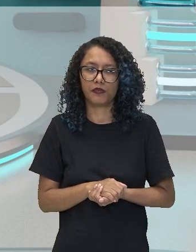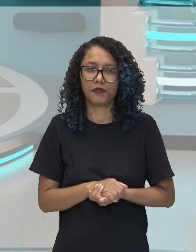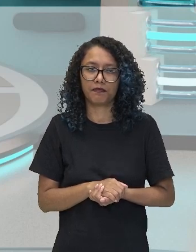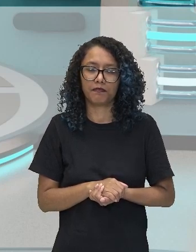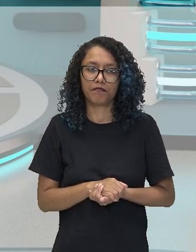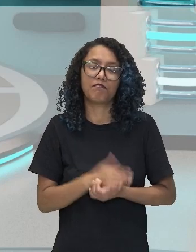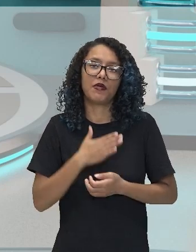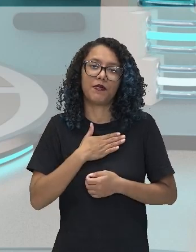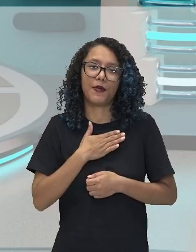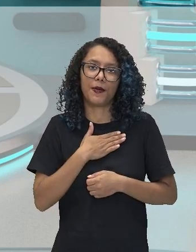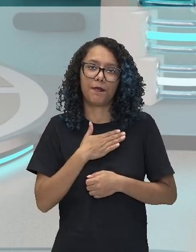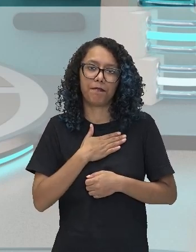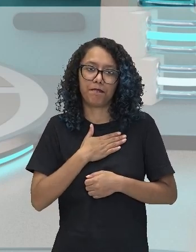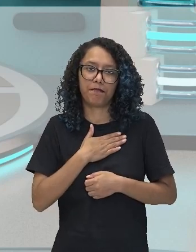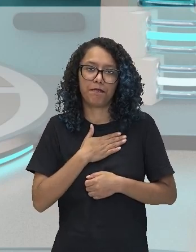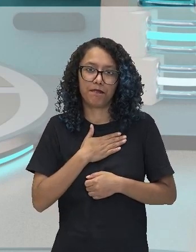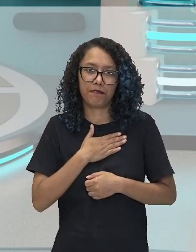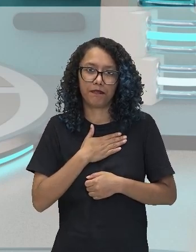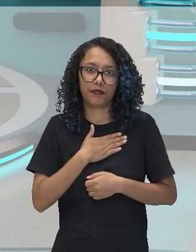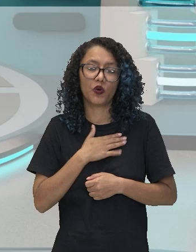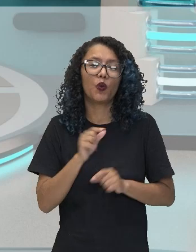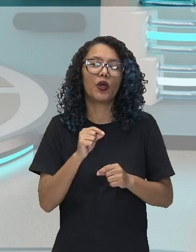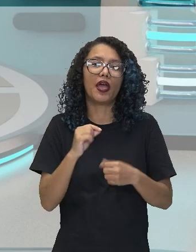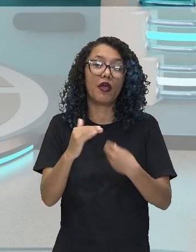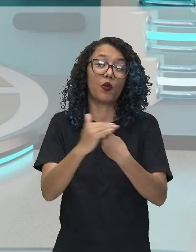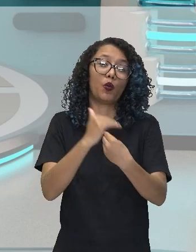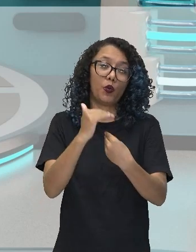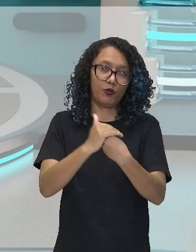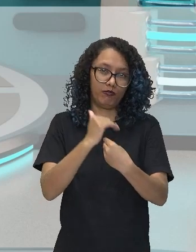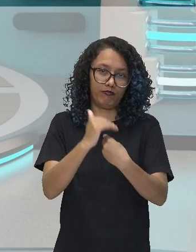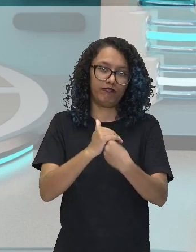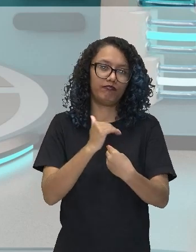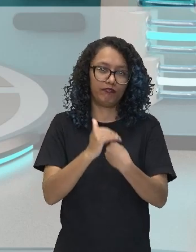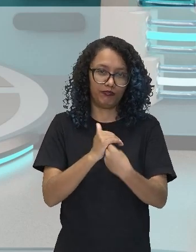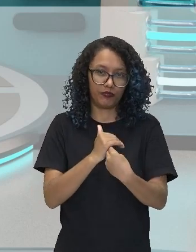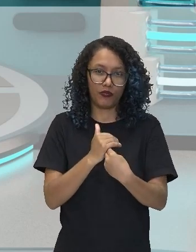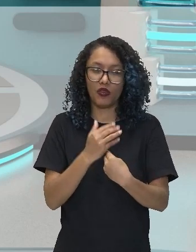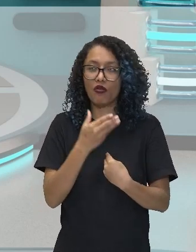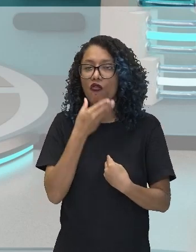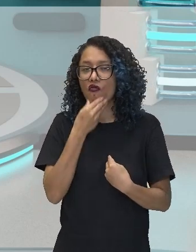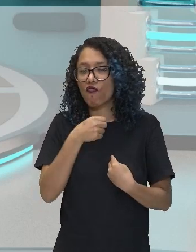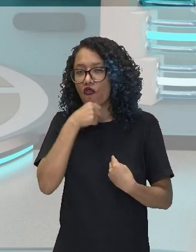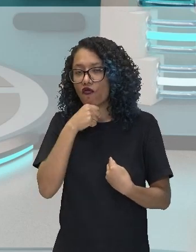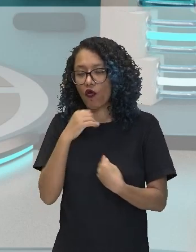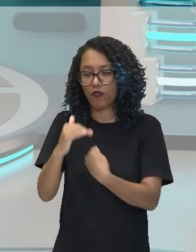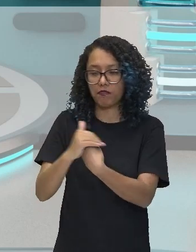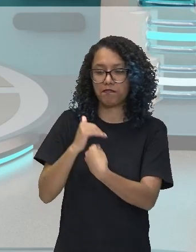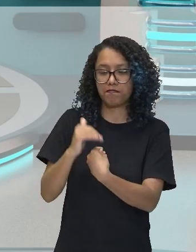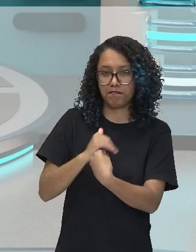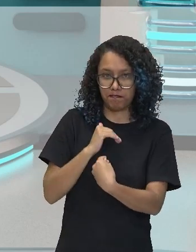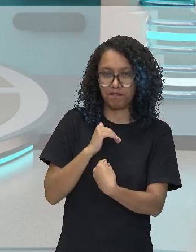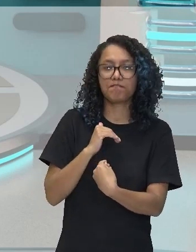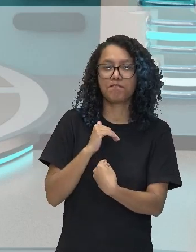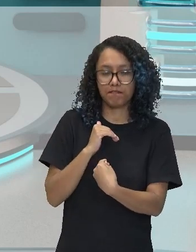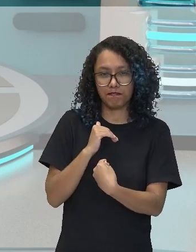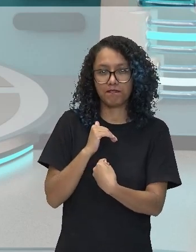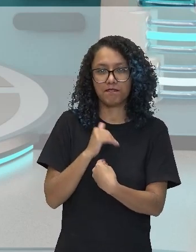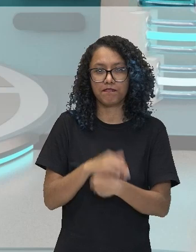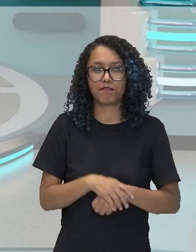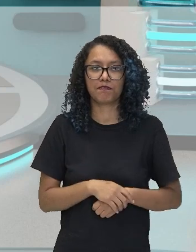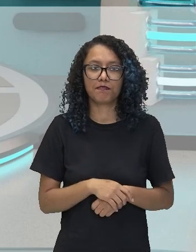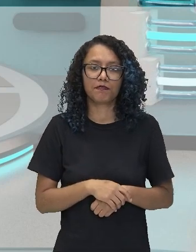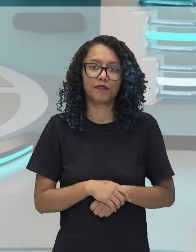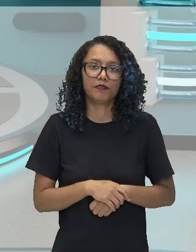mim. Que um consejo. Me lo dio mi abuelito un consejo. Ou um consejo